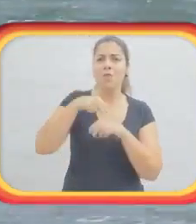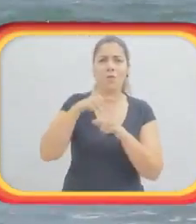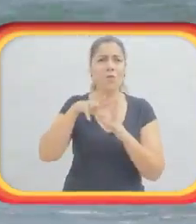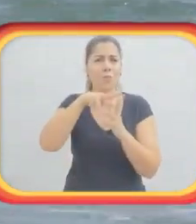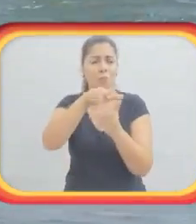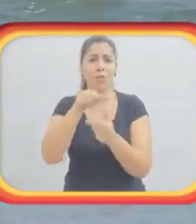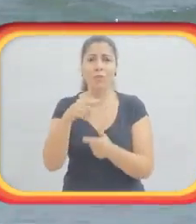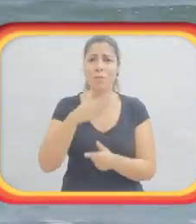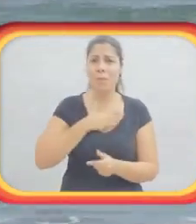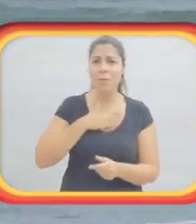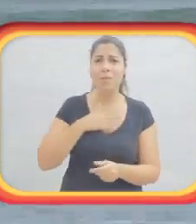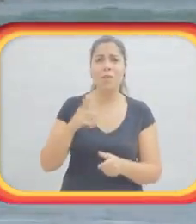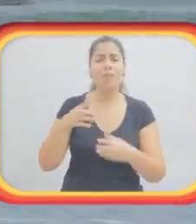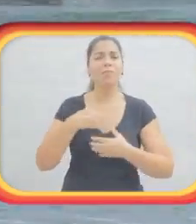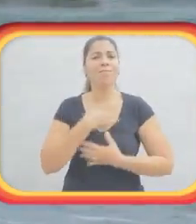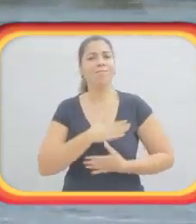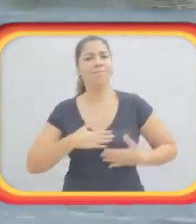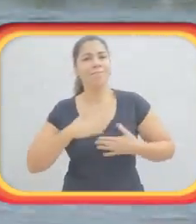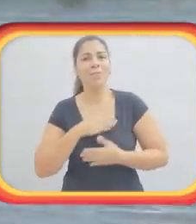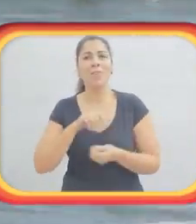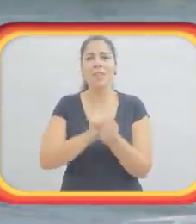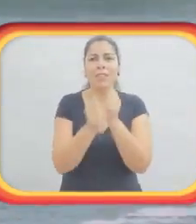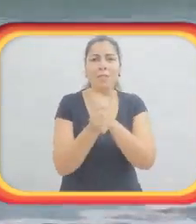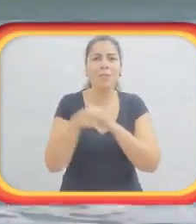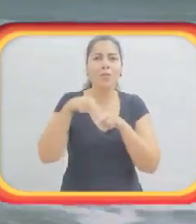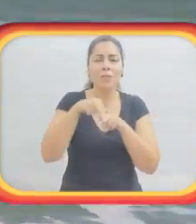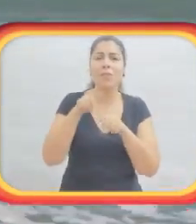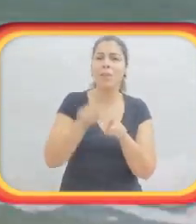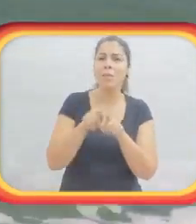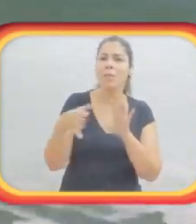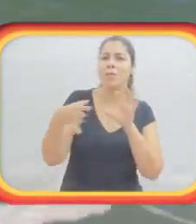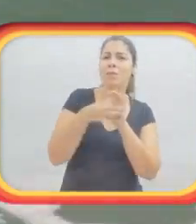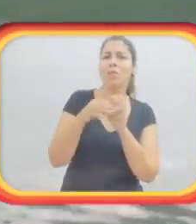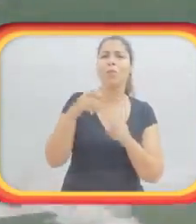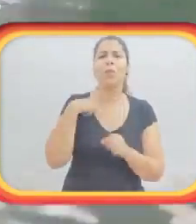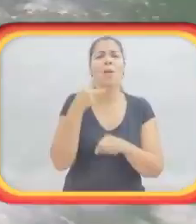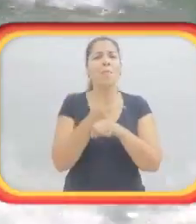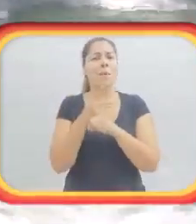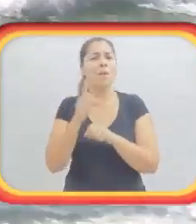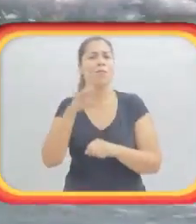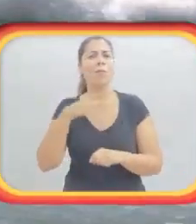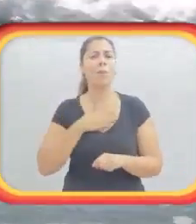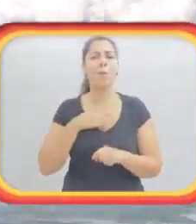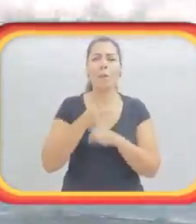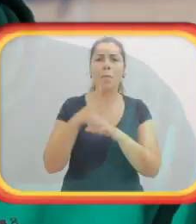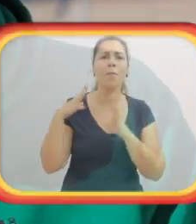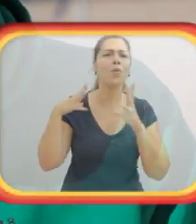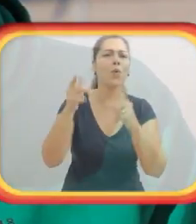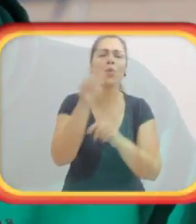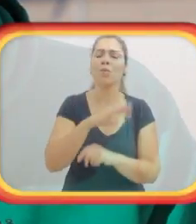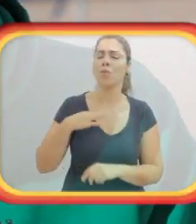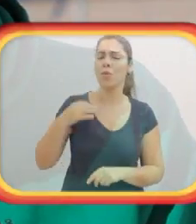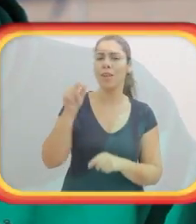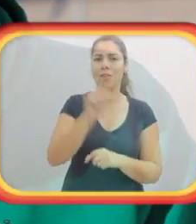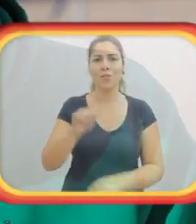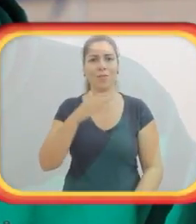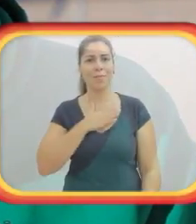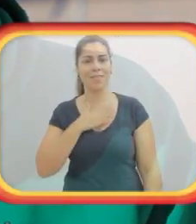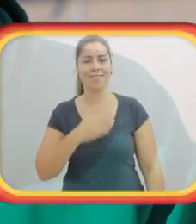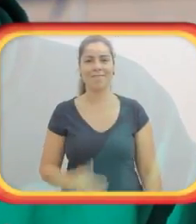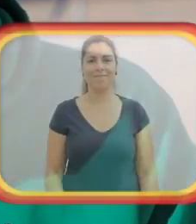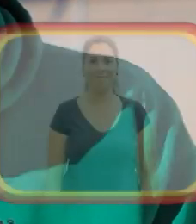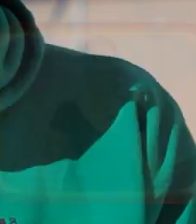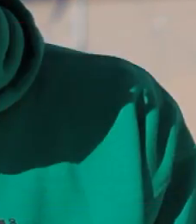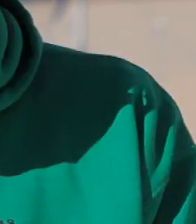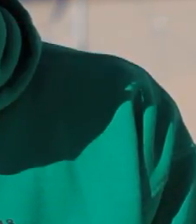pessoas dentro d'água. Eu sou só uma cara, eu se calhar sou a parte mais visível de um grande projeto, mas esse prémio não é só meu. Fui considerado